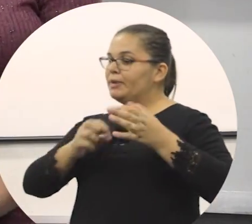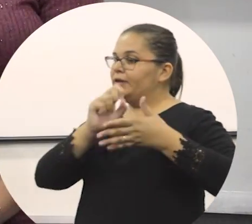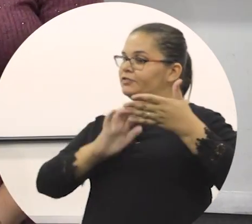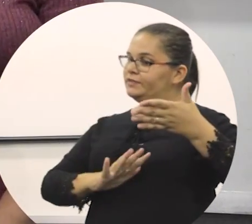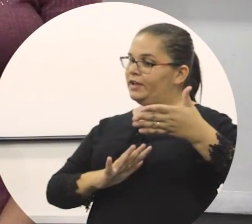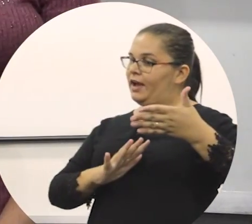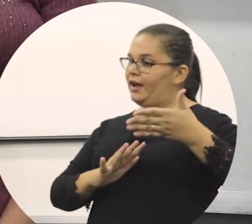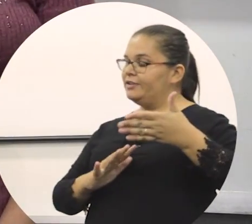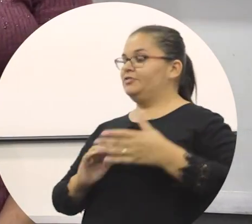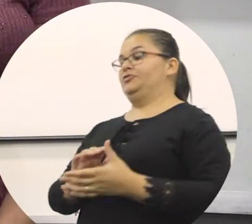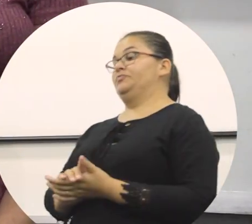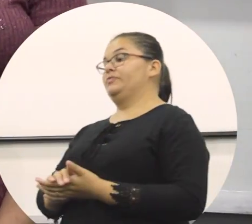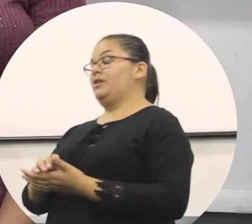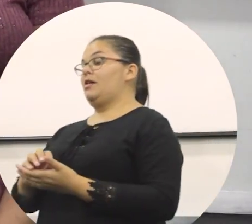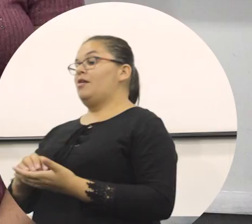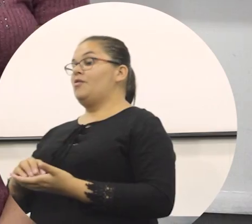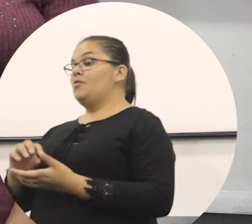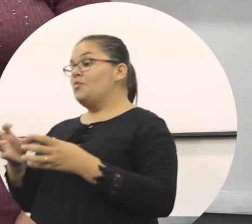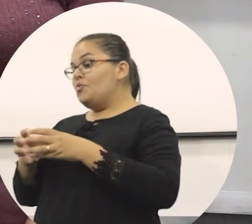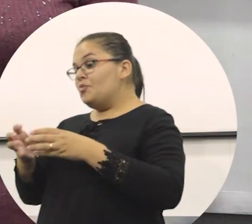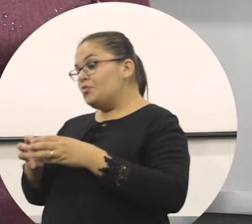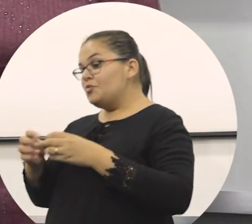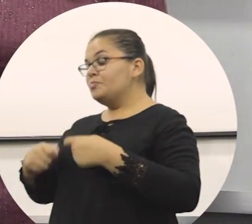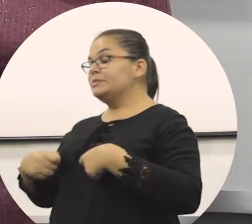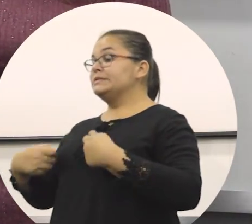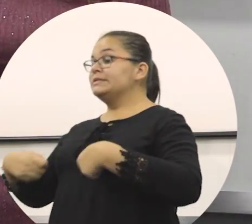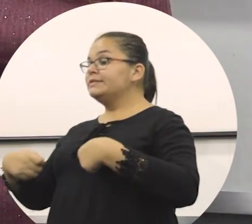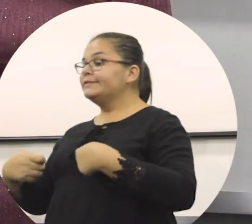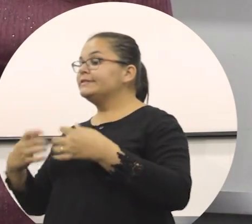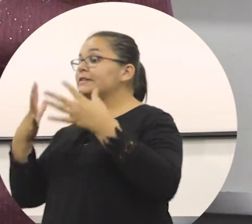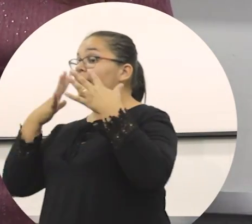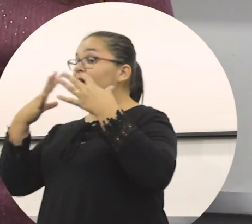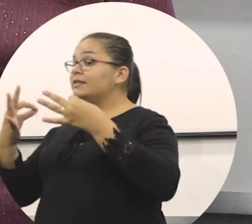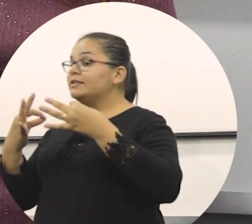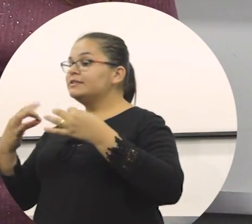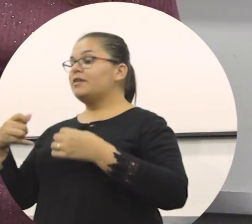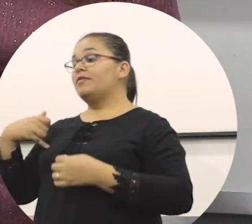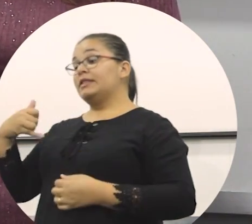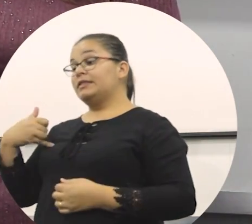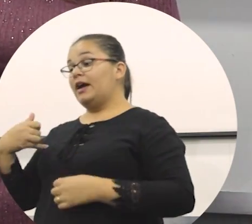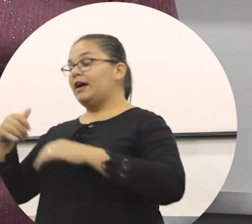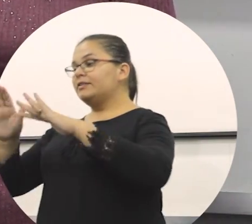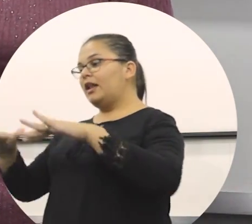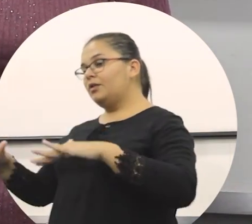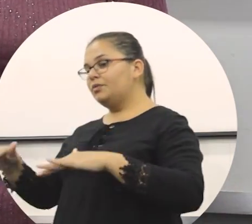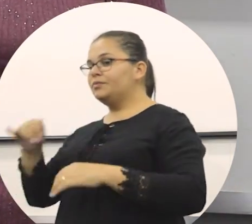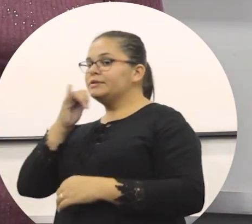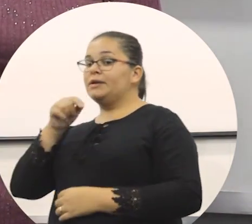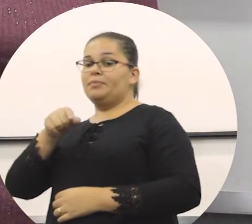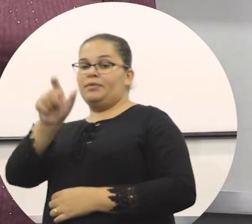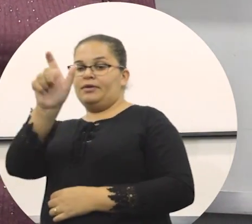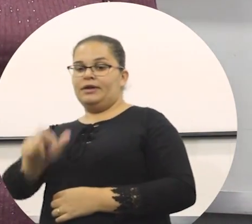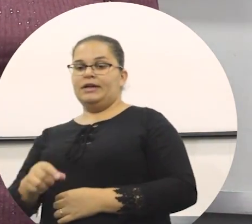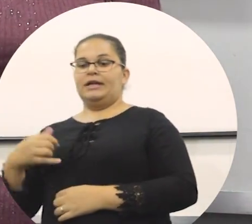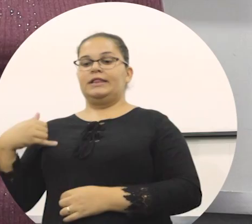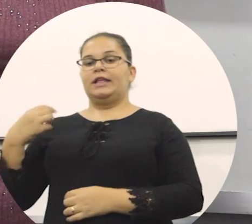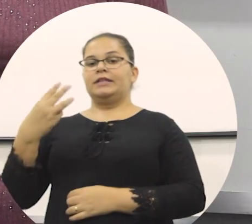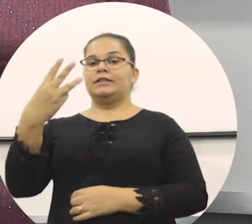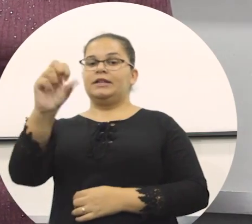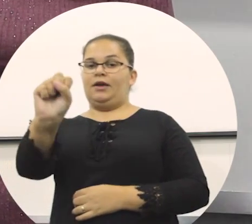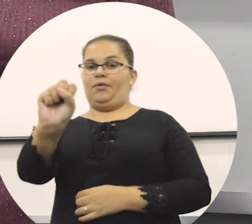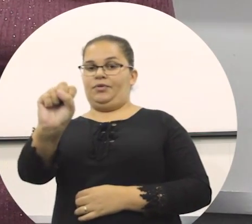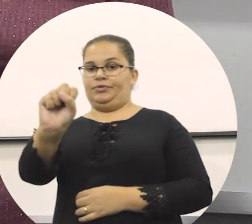também precisa ter esse cuidado, a informação de que, apesar do sujeito ter 38 anos, ele está no